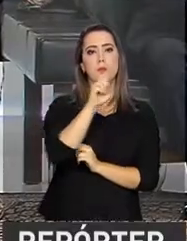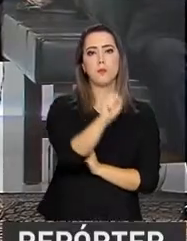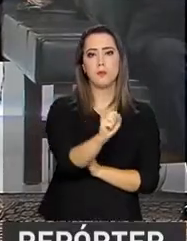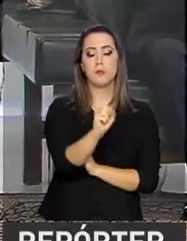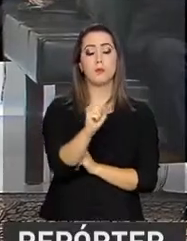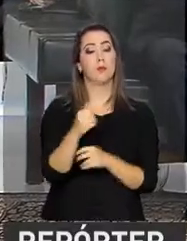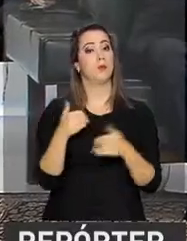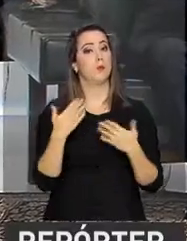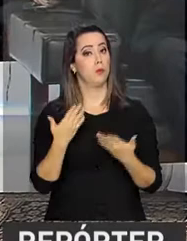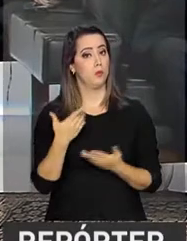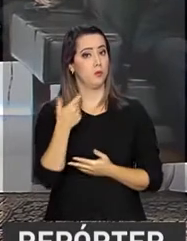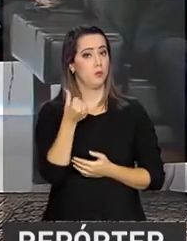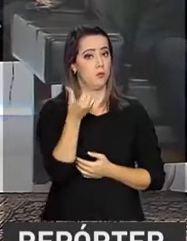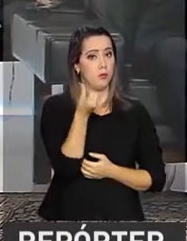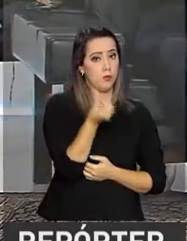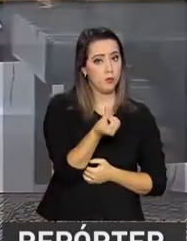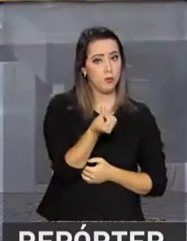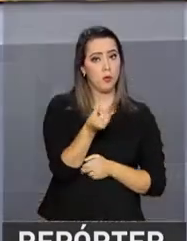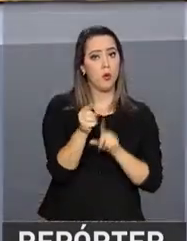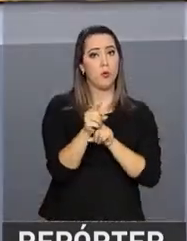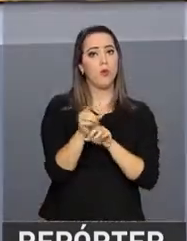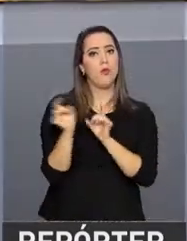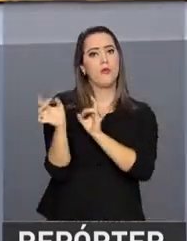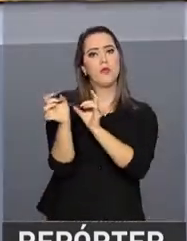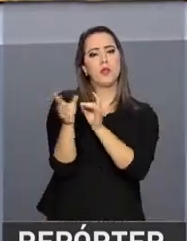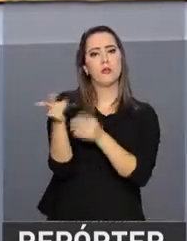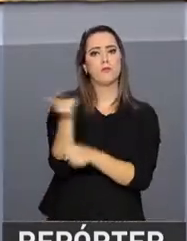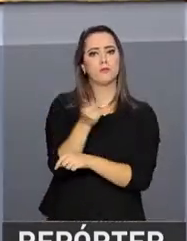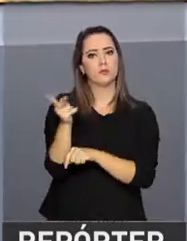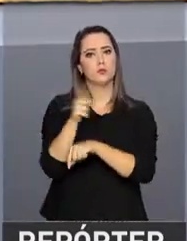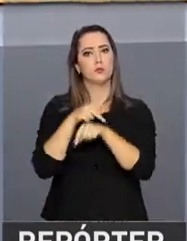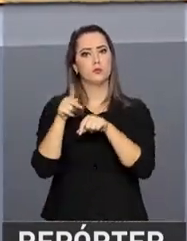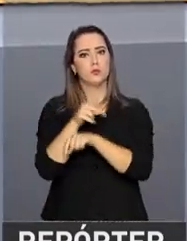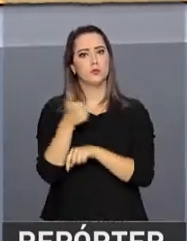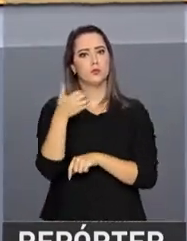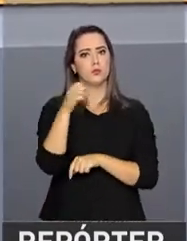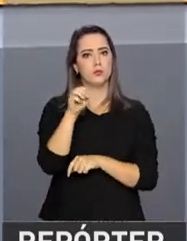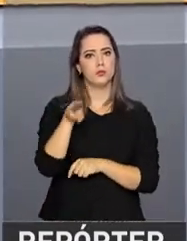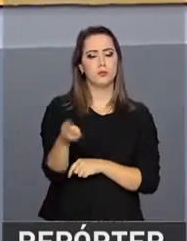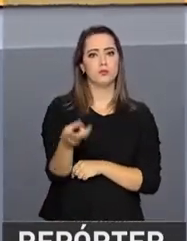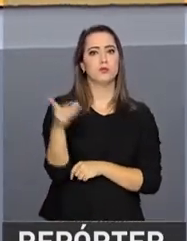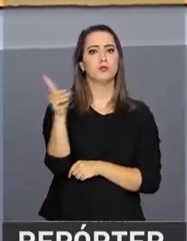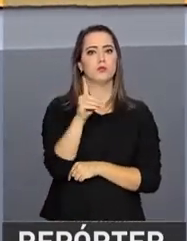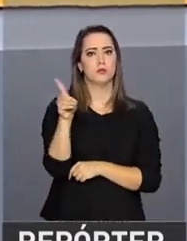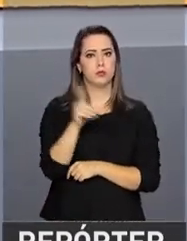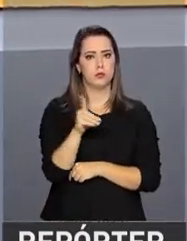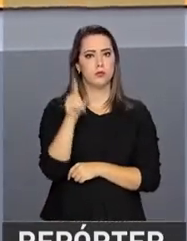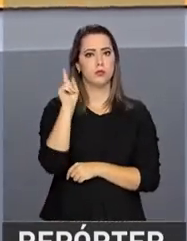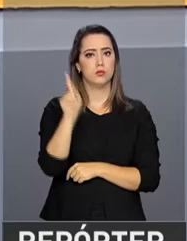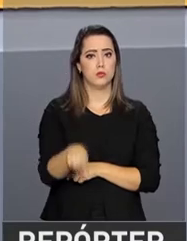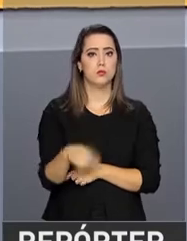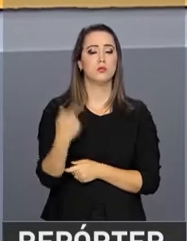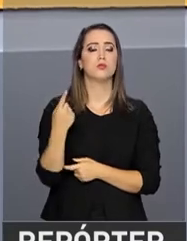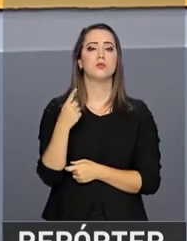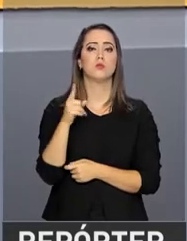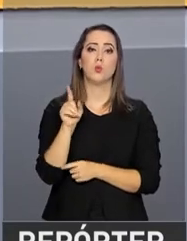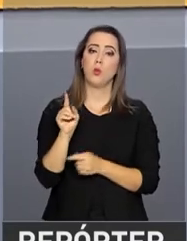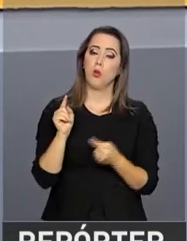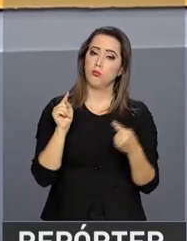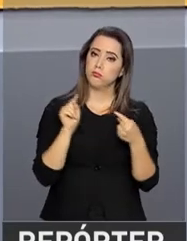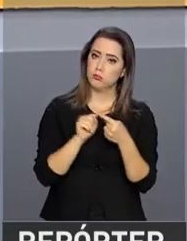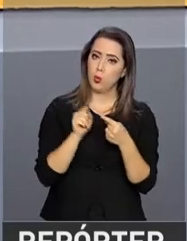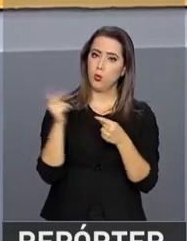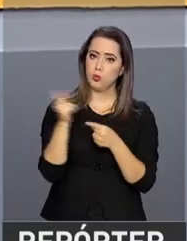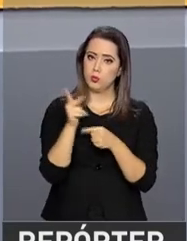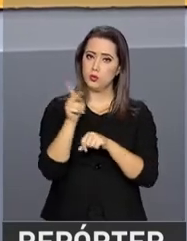1998 em 2016 o comércio entre os países foi de 19 milhões de dólares ea intenção dos